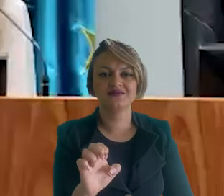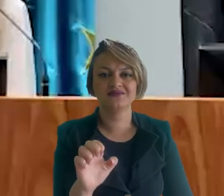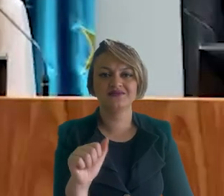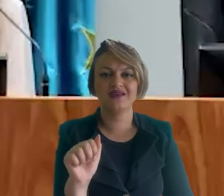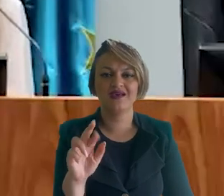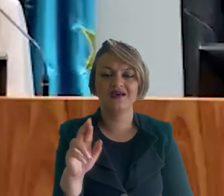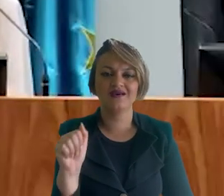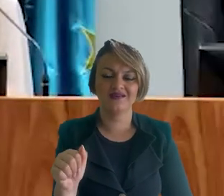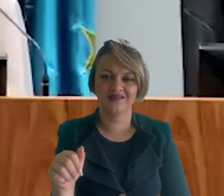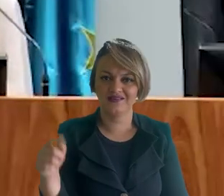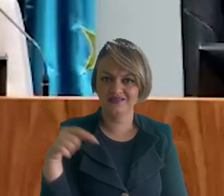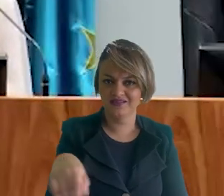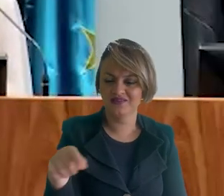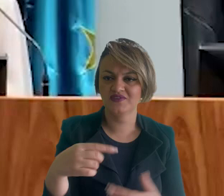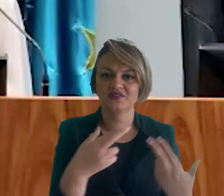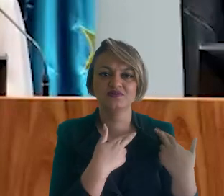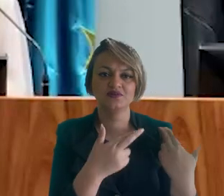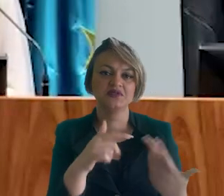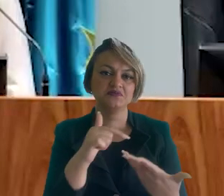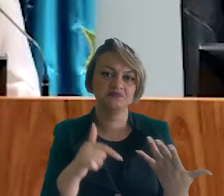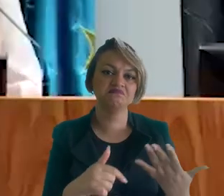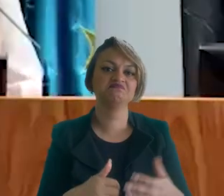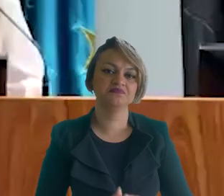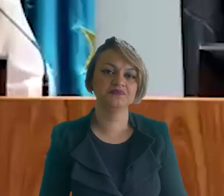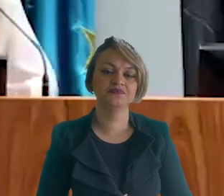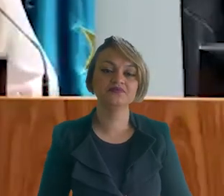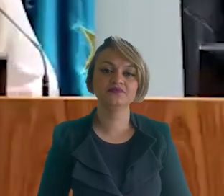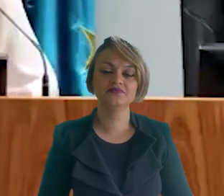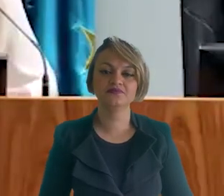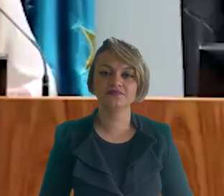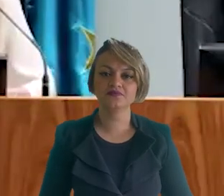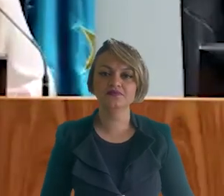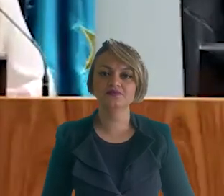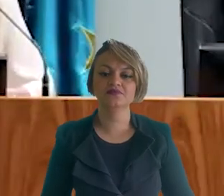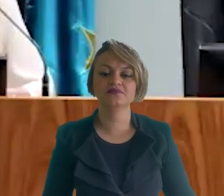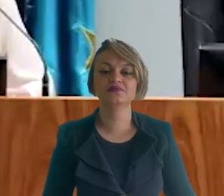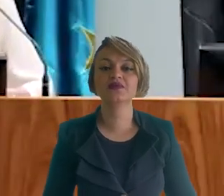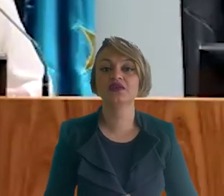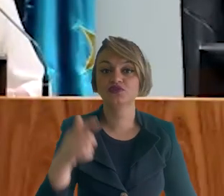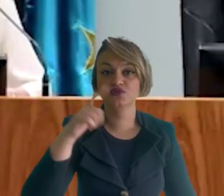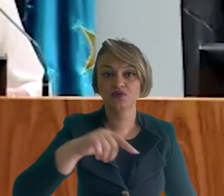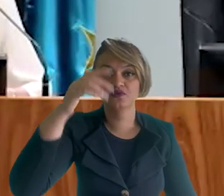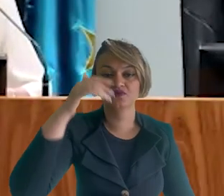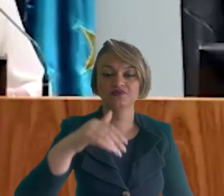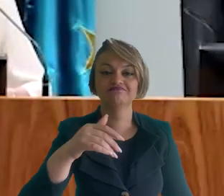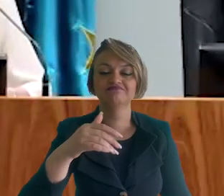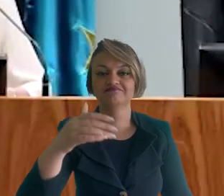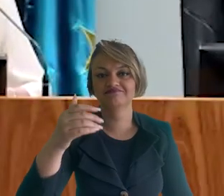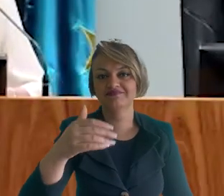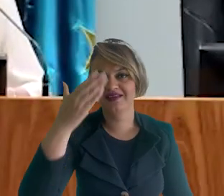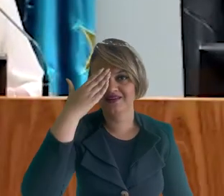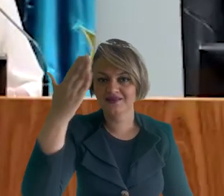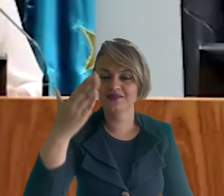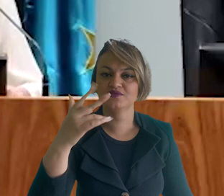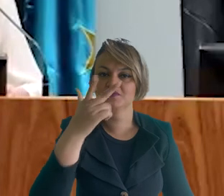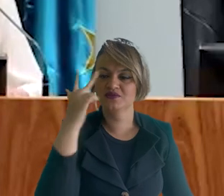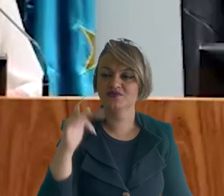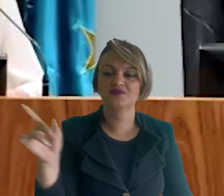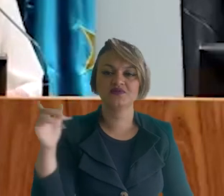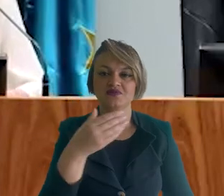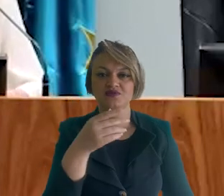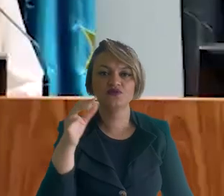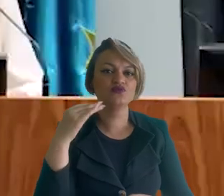direito civil e da responsabilidade civil eu mais uma vez saúde a todos os presentes juízes